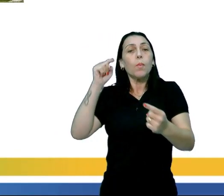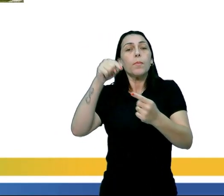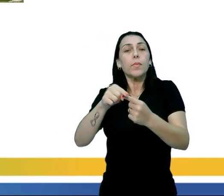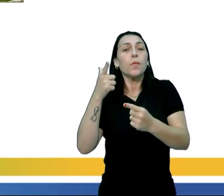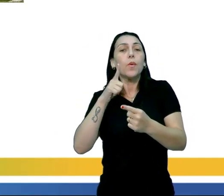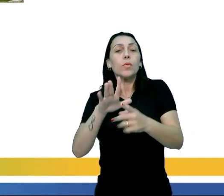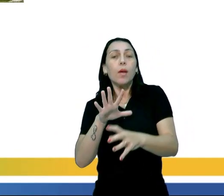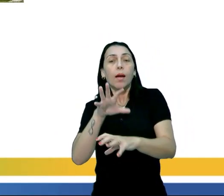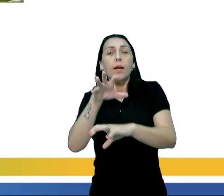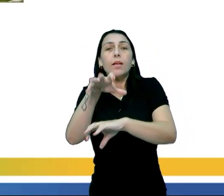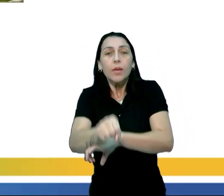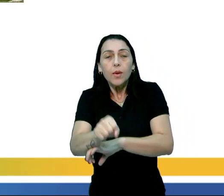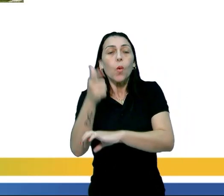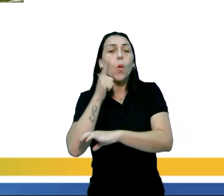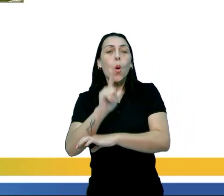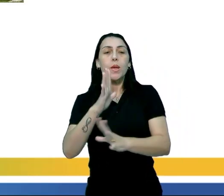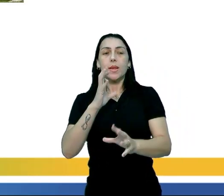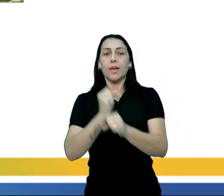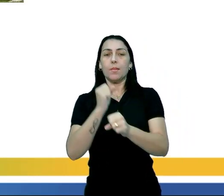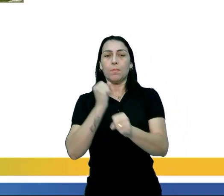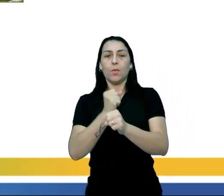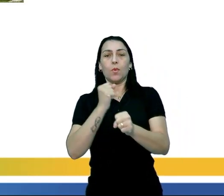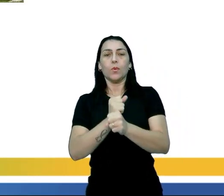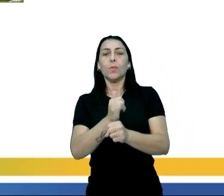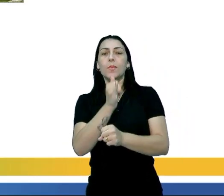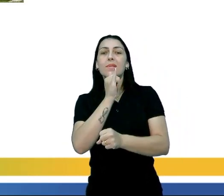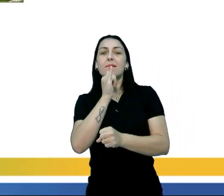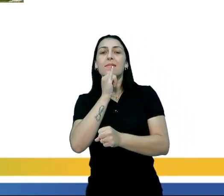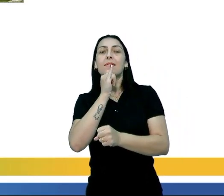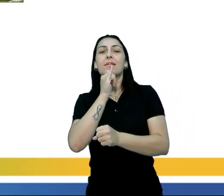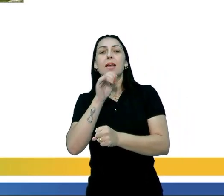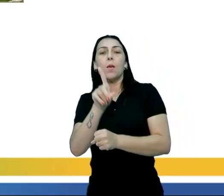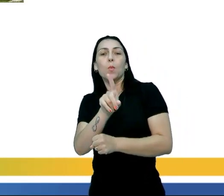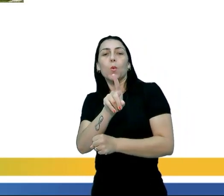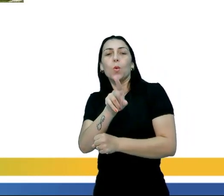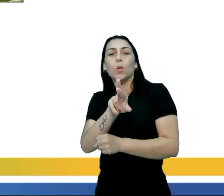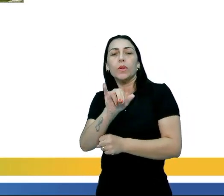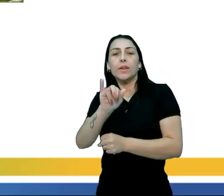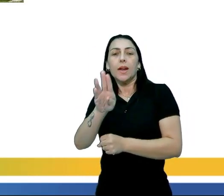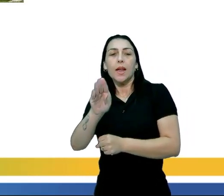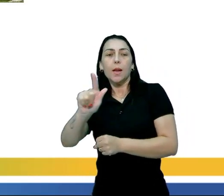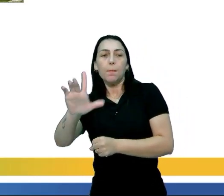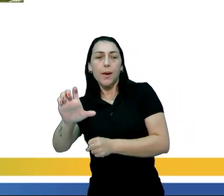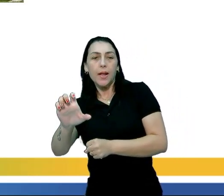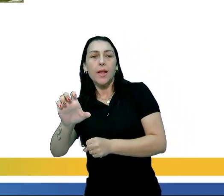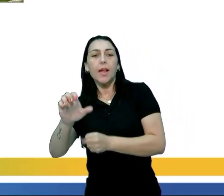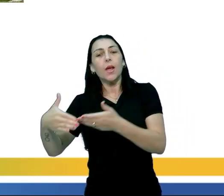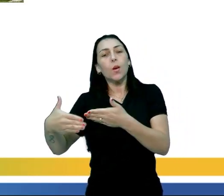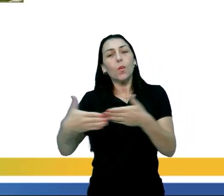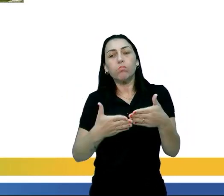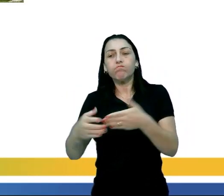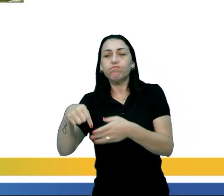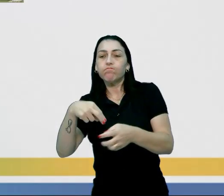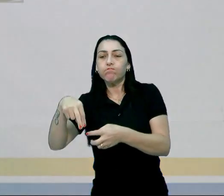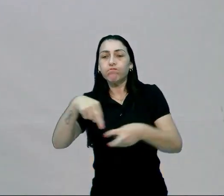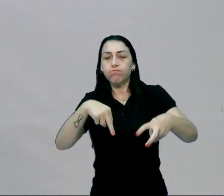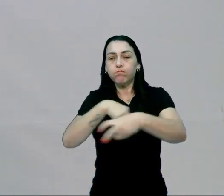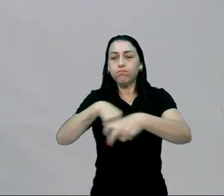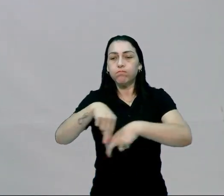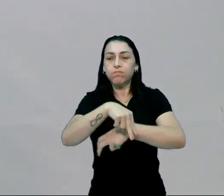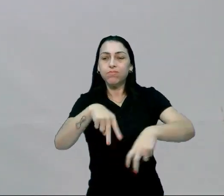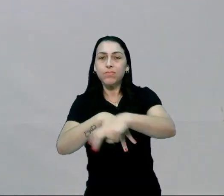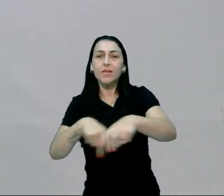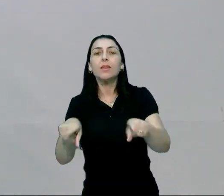buscar invadir, no caso, o ataque, né, e pontuar na meta definida pela equipe. Fundamentos, exemplos do drible e